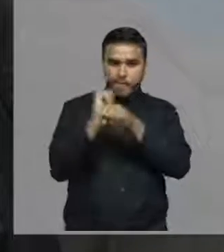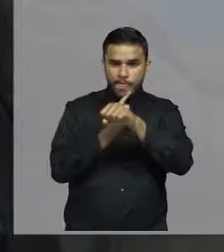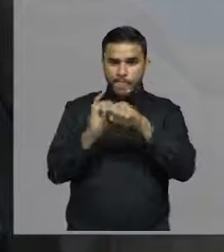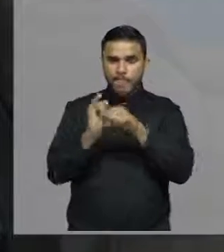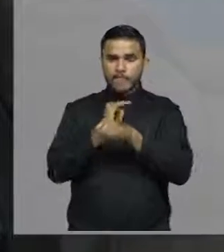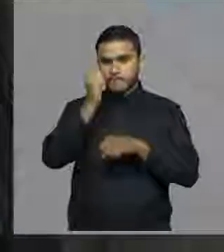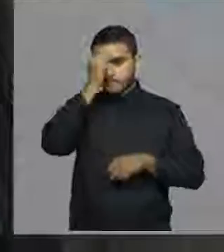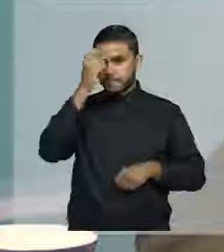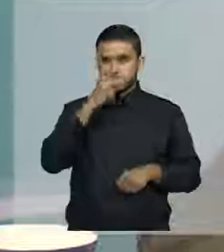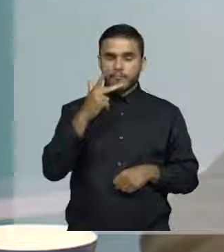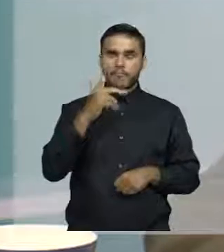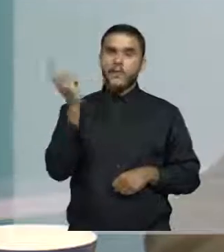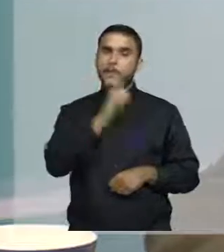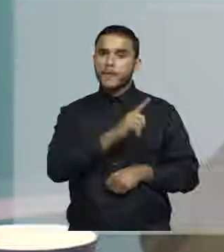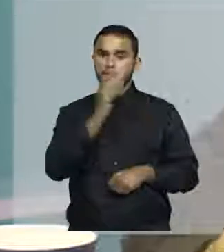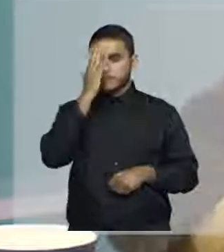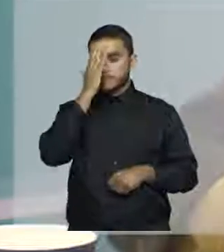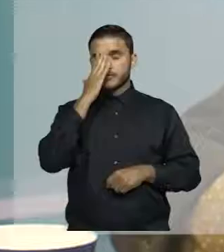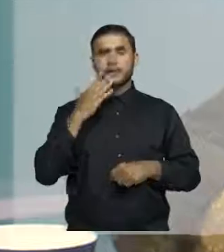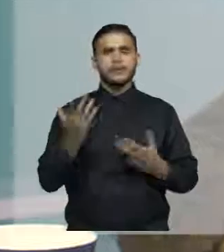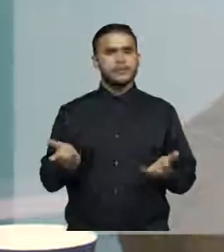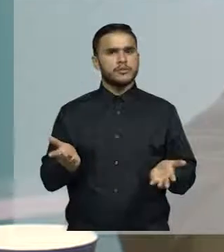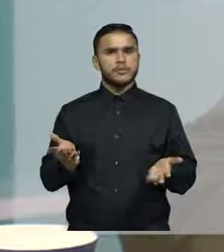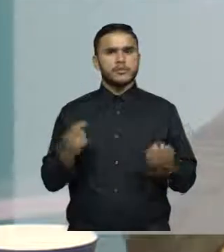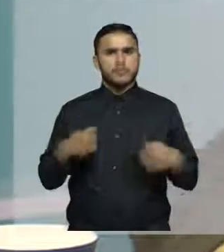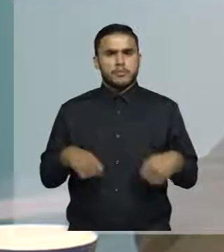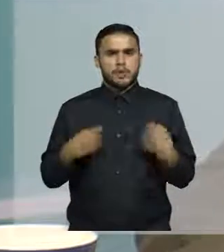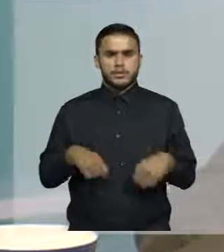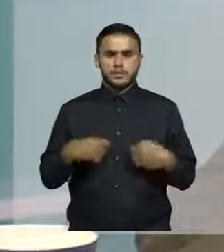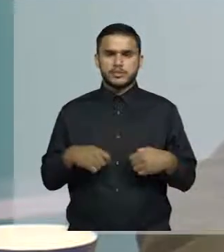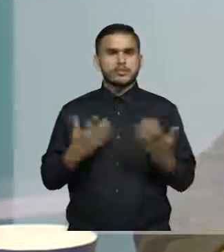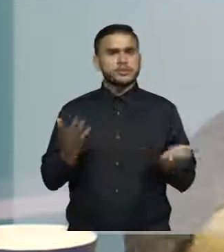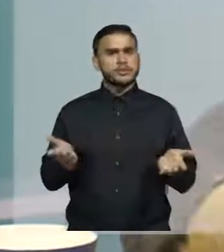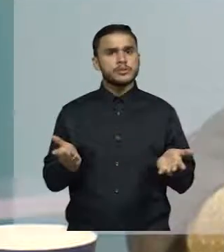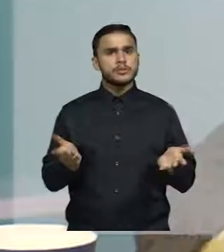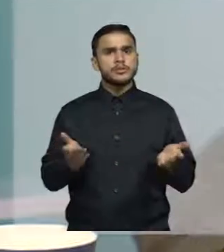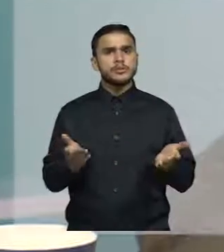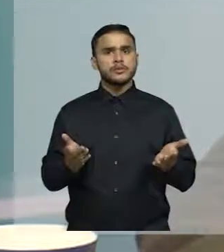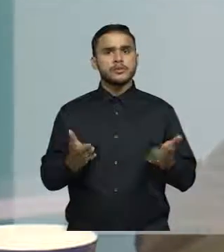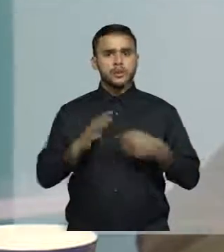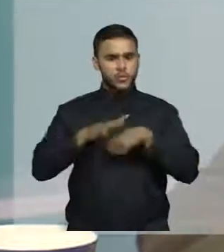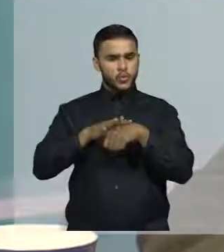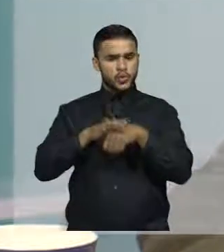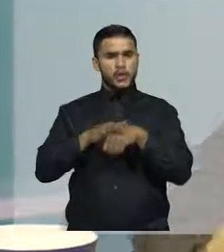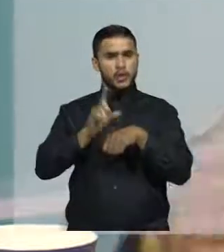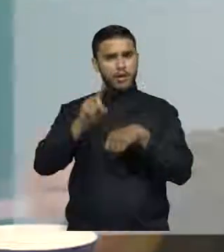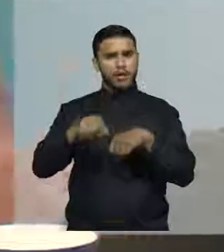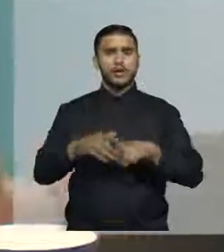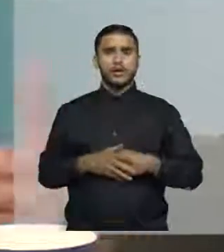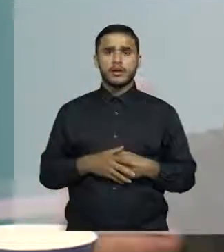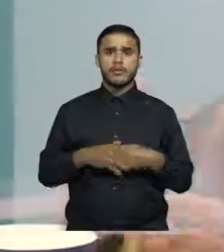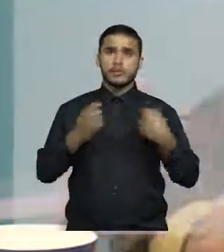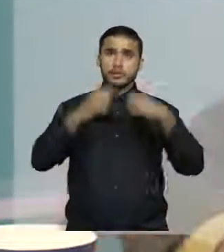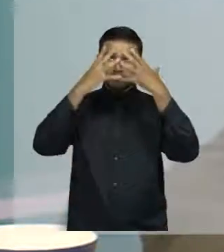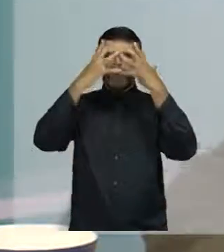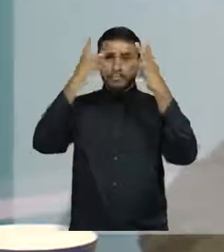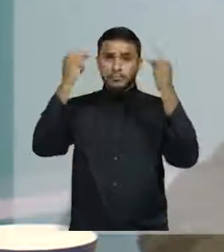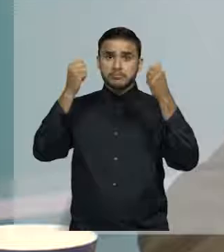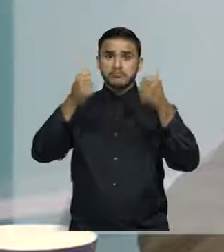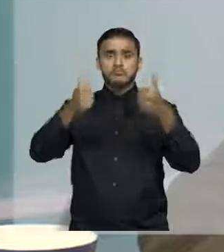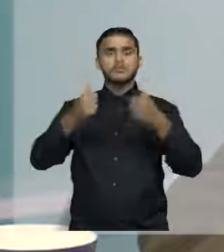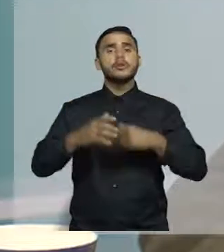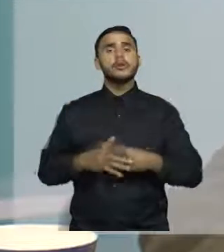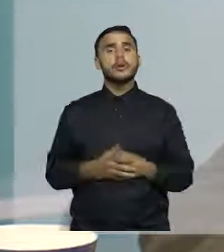Essas pessoas precisam ser segregadas para sine die até que se recuperem. E acontece, às vezes o sujeito